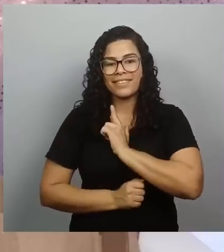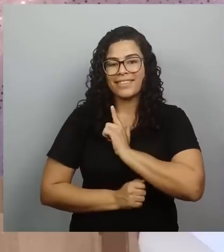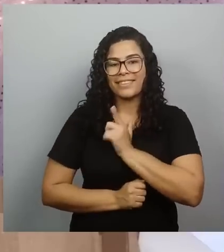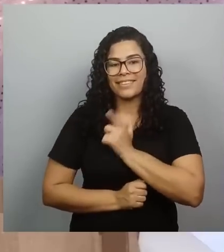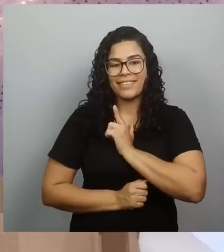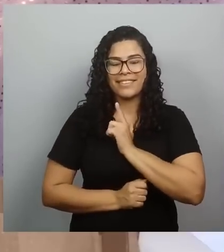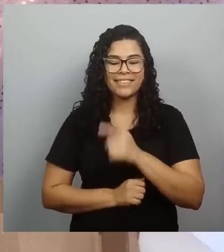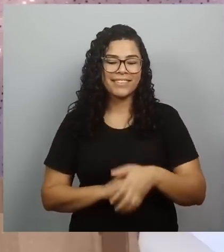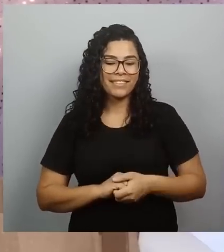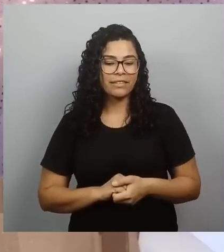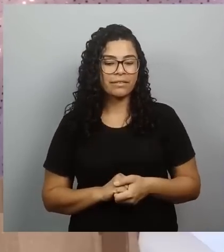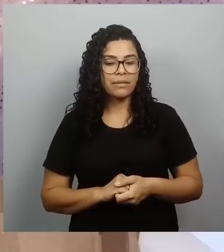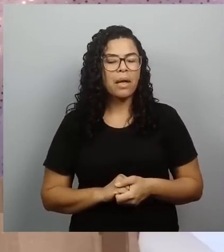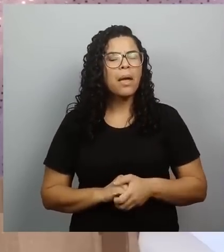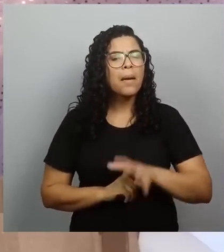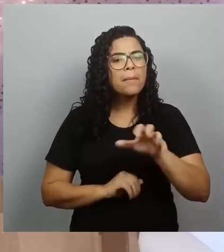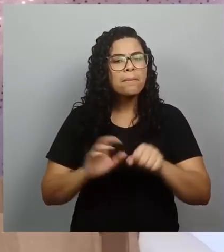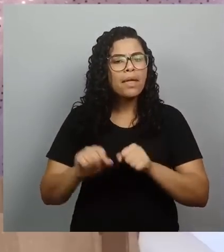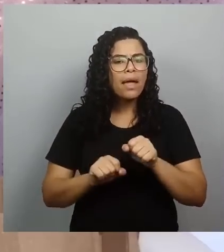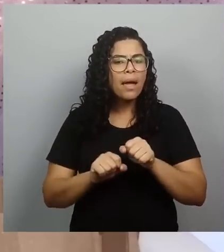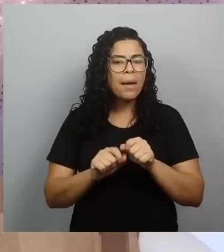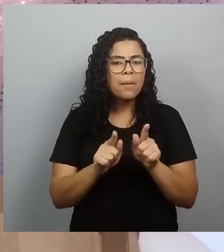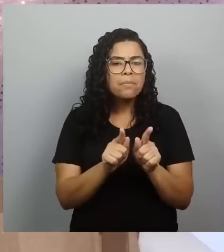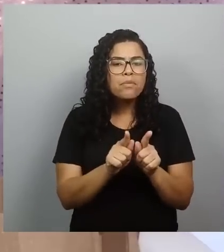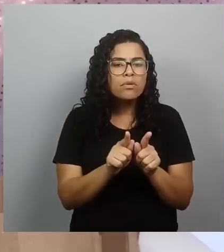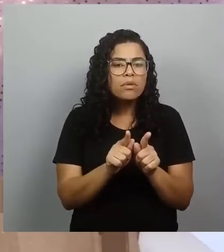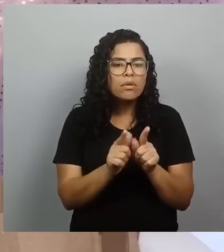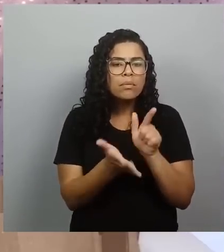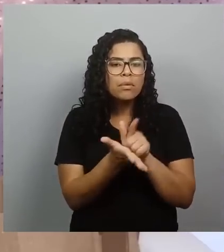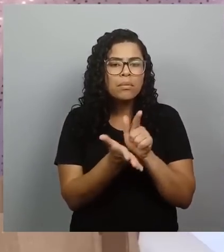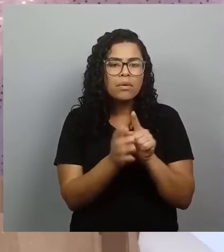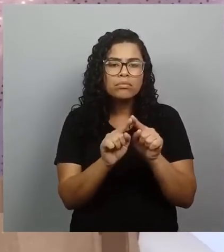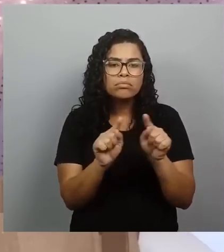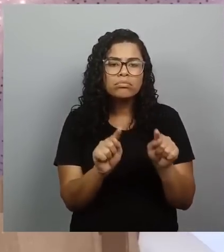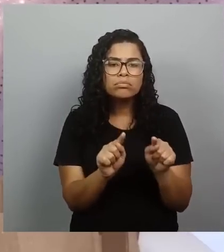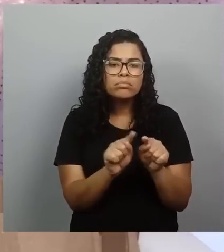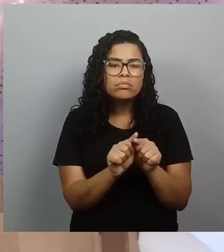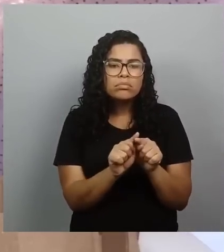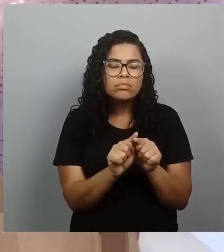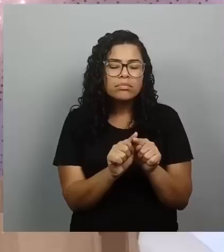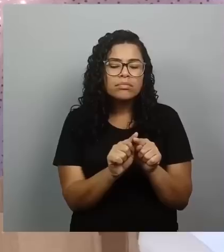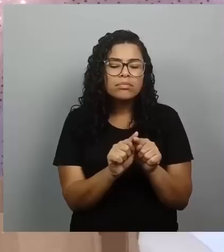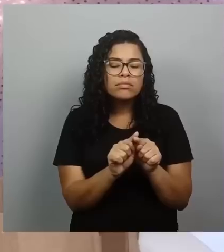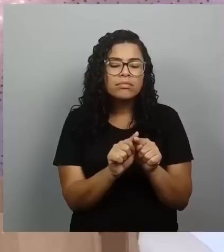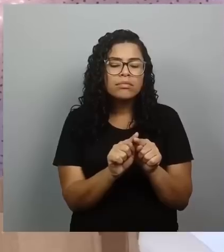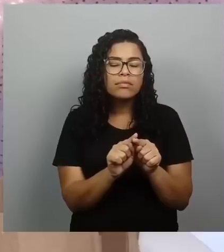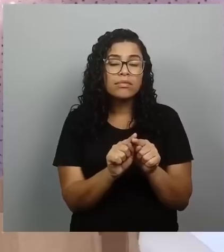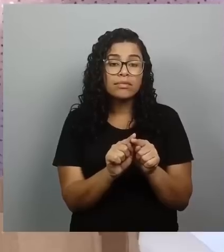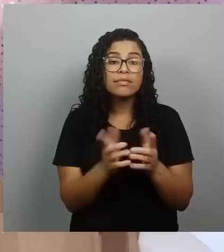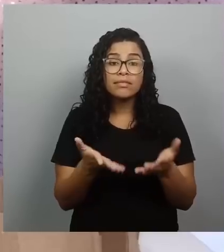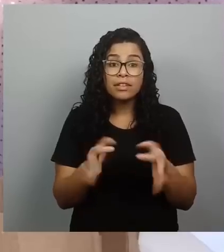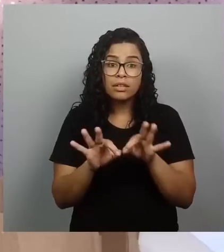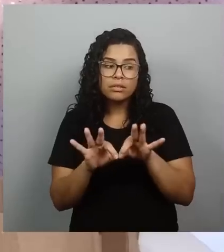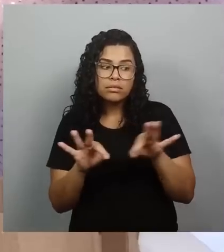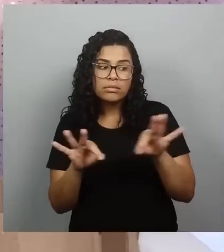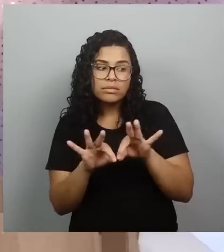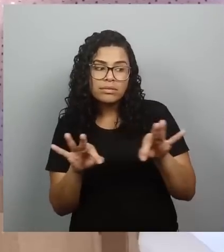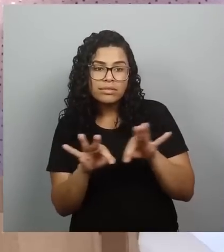Então, pegue os restinhos de papelão que sobrou e vejam